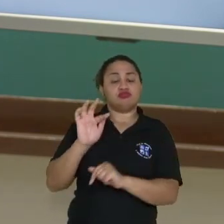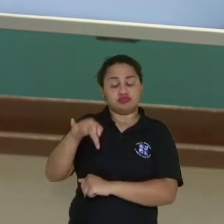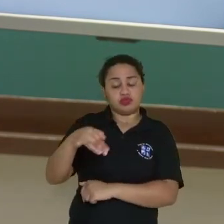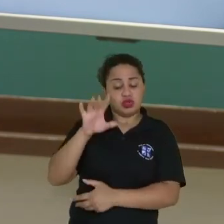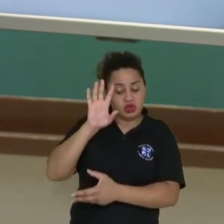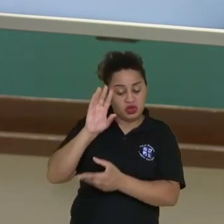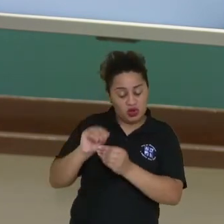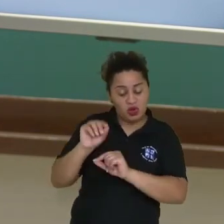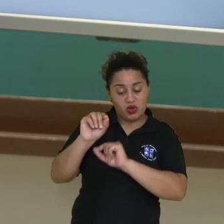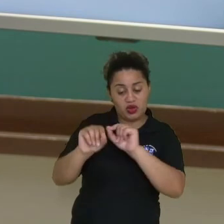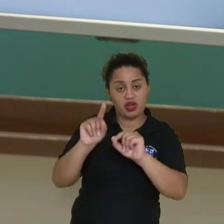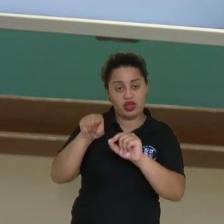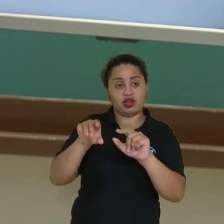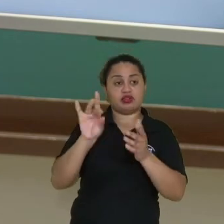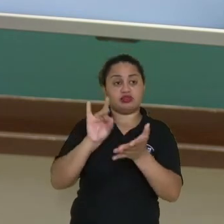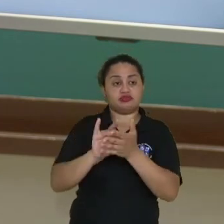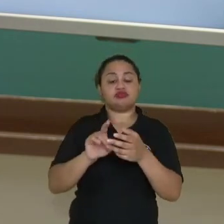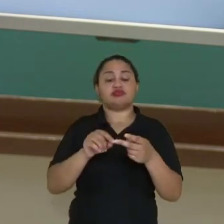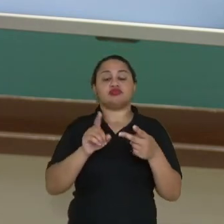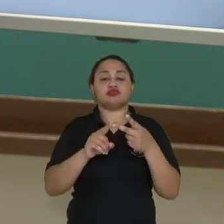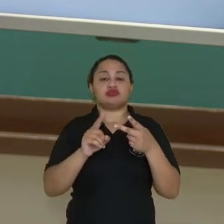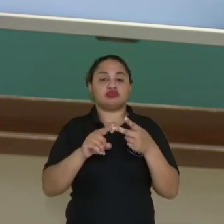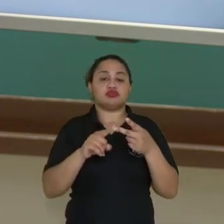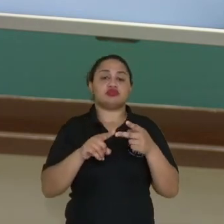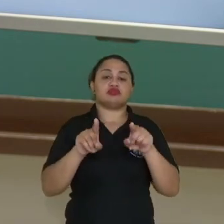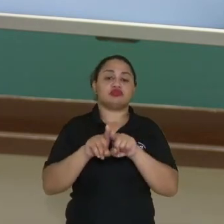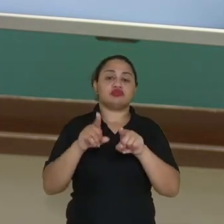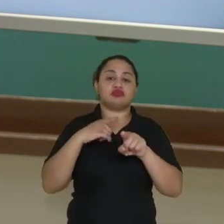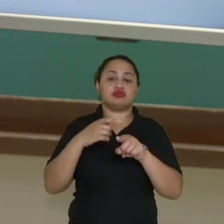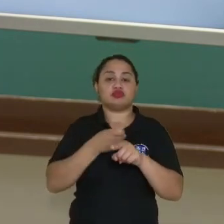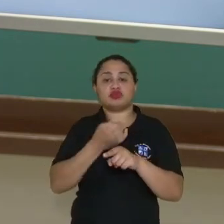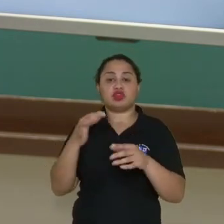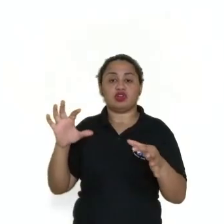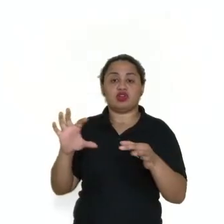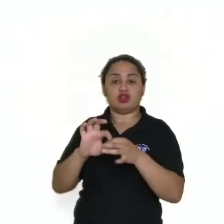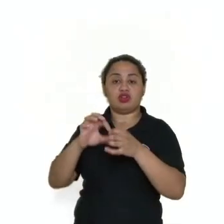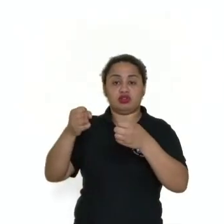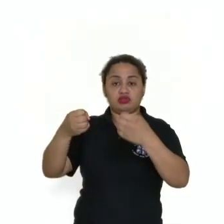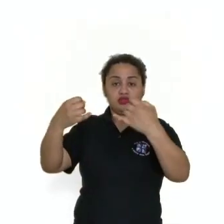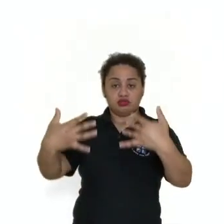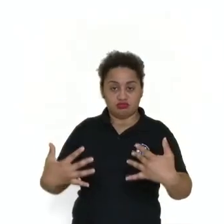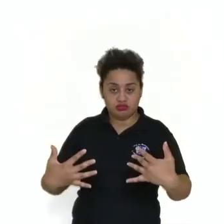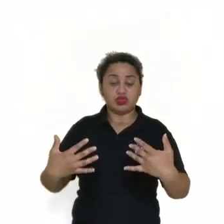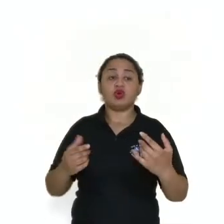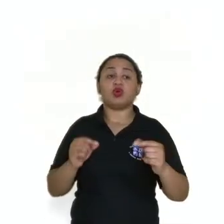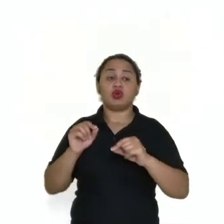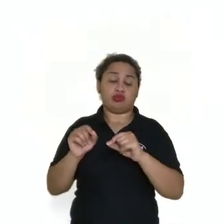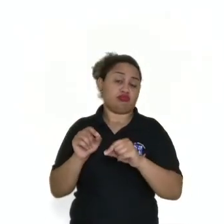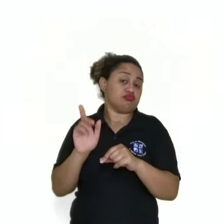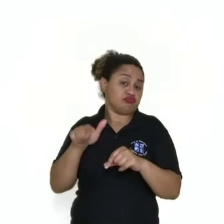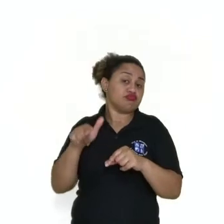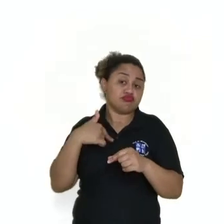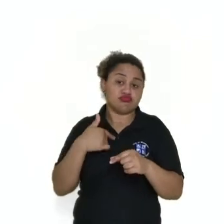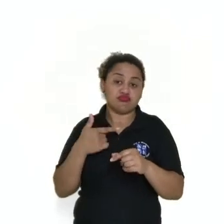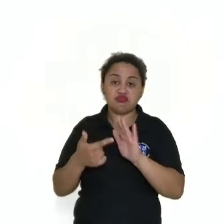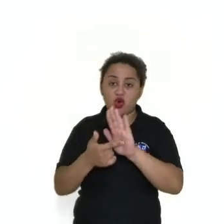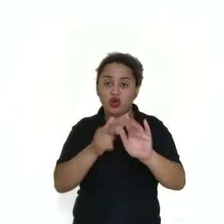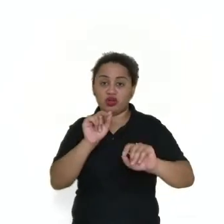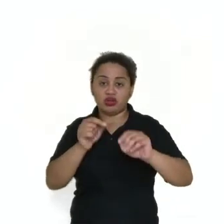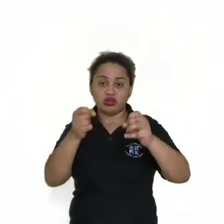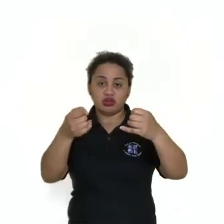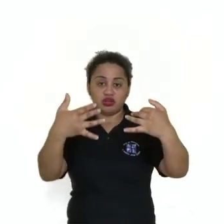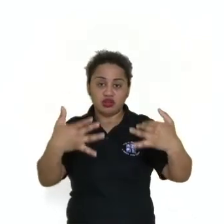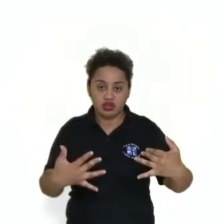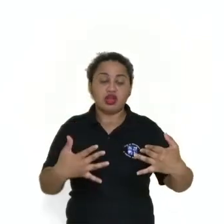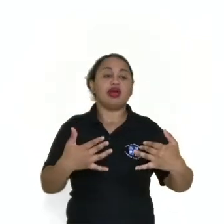de conclusividade. Temos também as conjunções explicativas, né? Elas explicam, conforme a palavra sugere, dão um